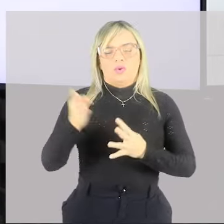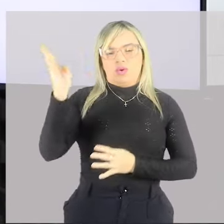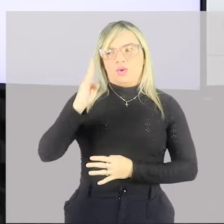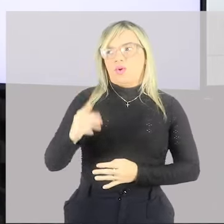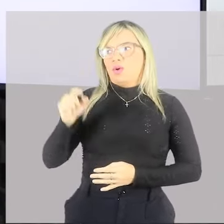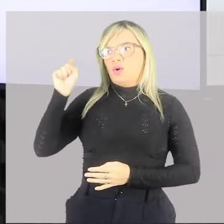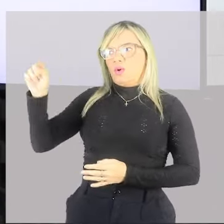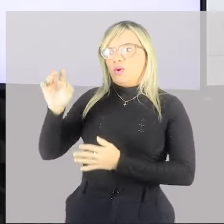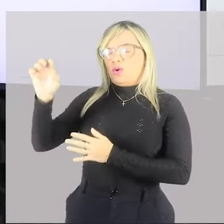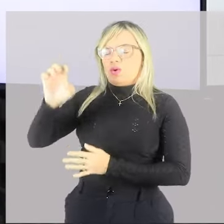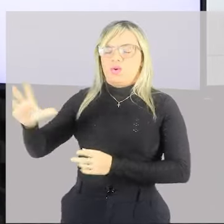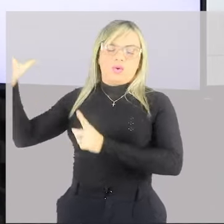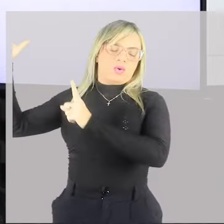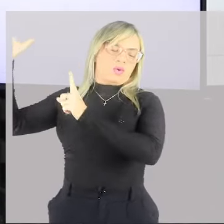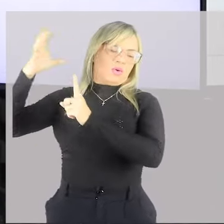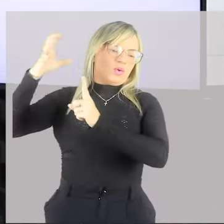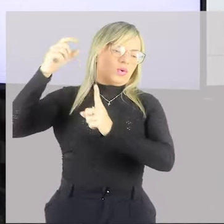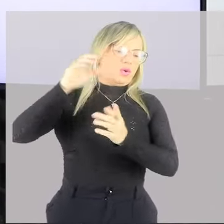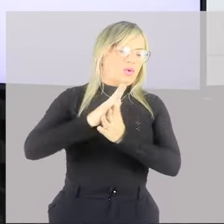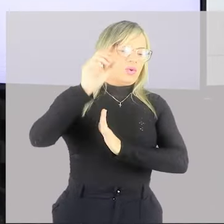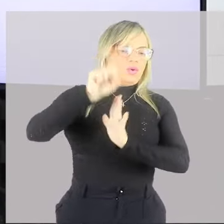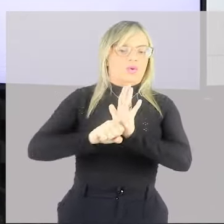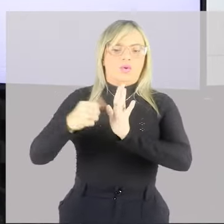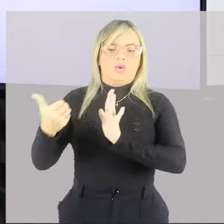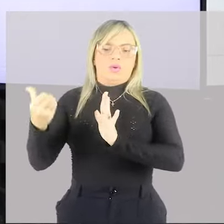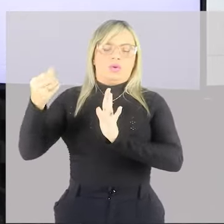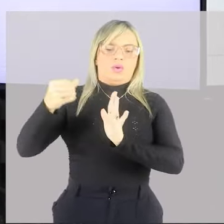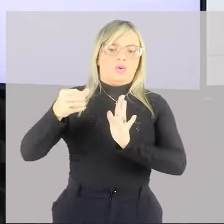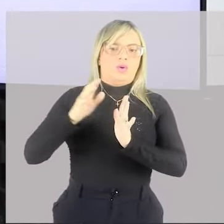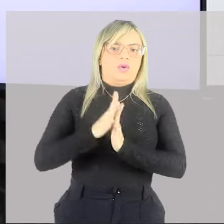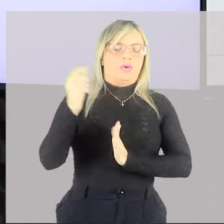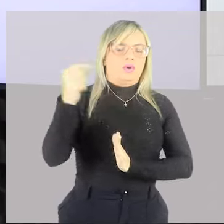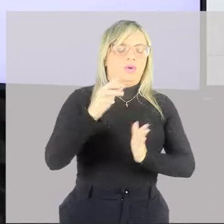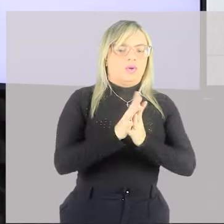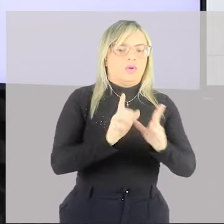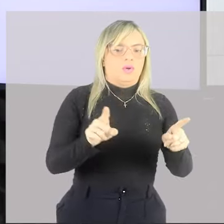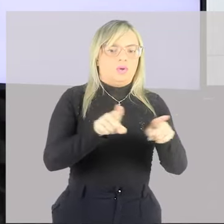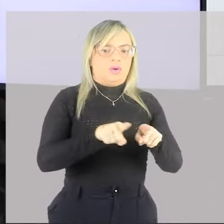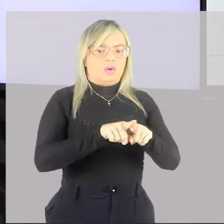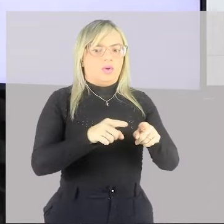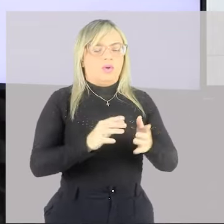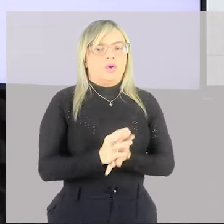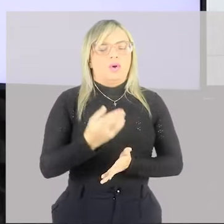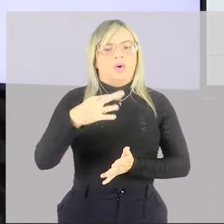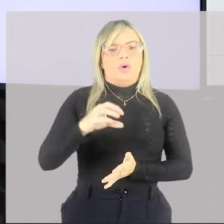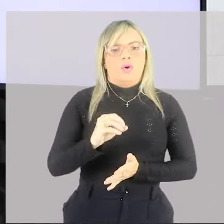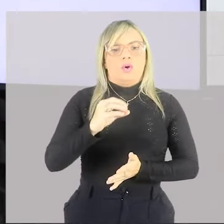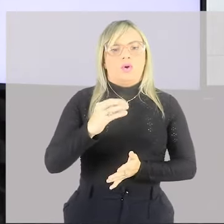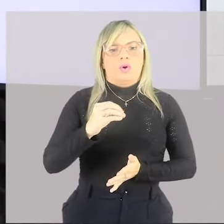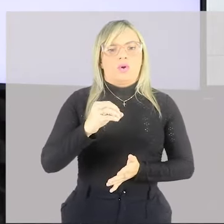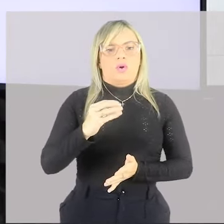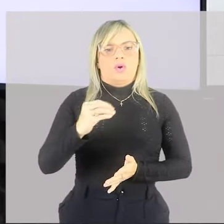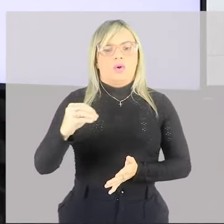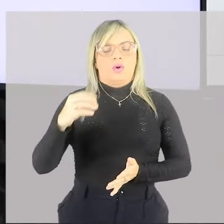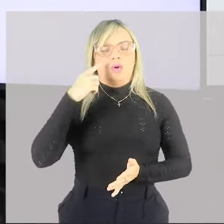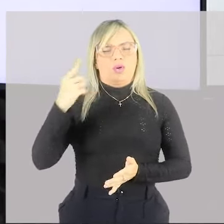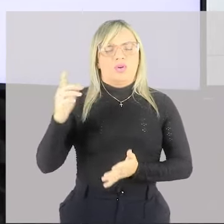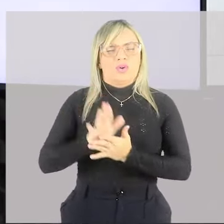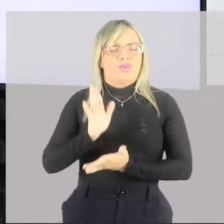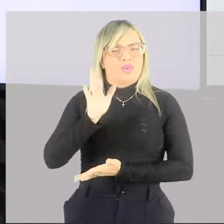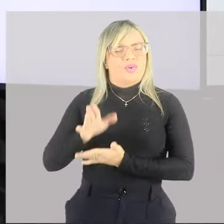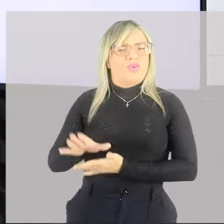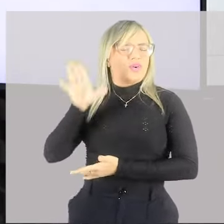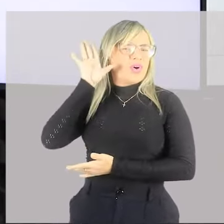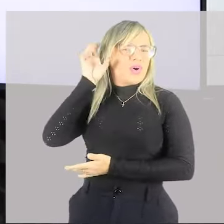o que foi feito na Europa no século X e pega também o que foi feito no estilo rococó professor já ouviu essa palavra